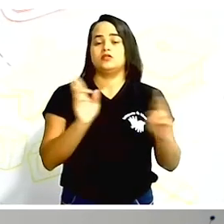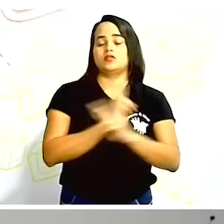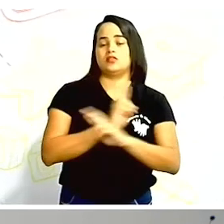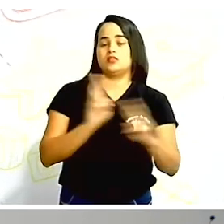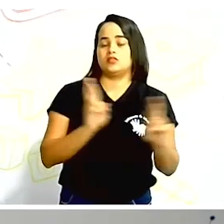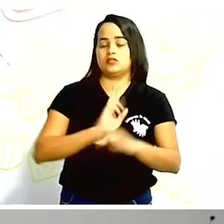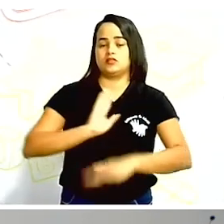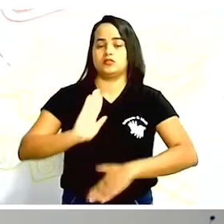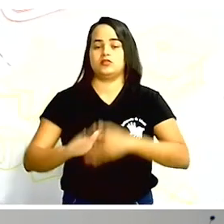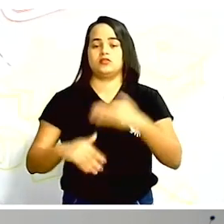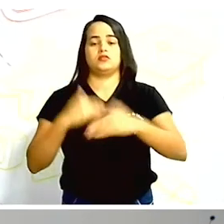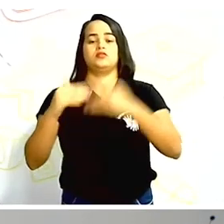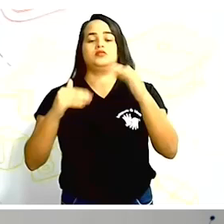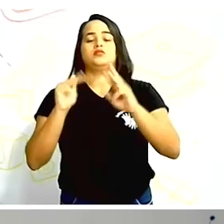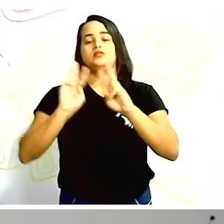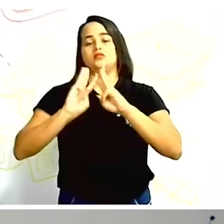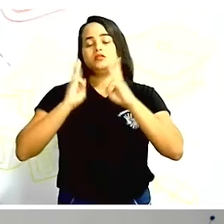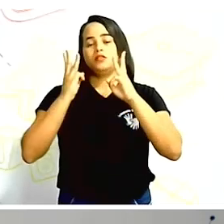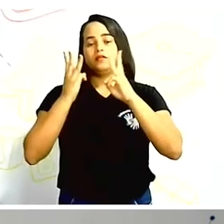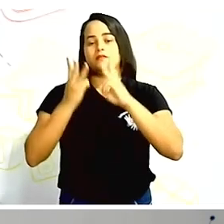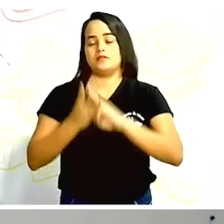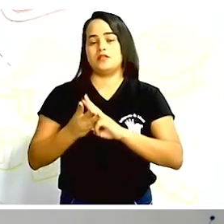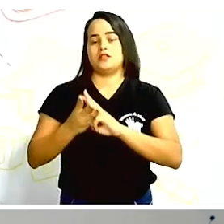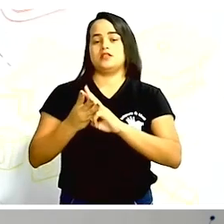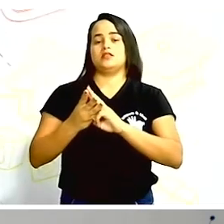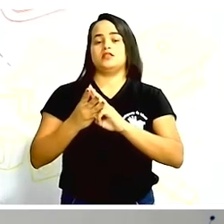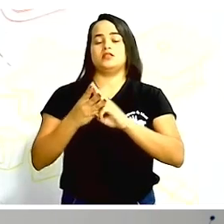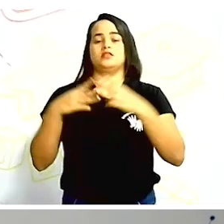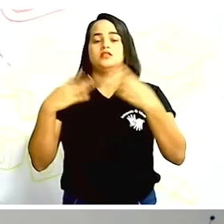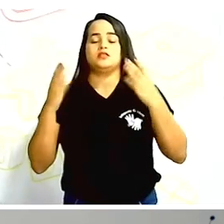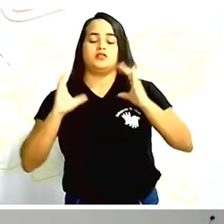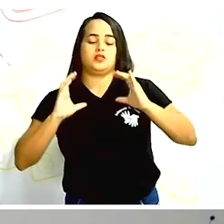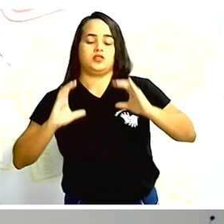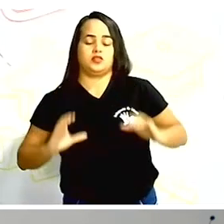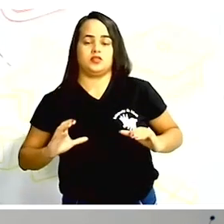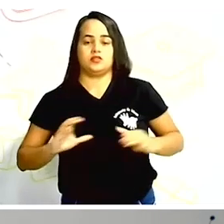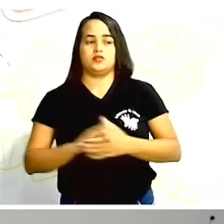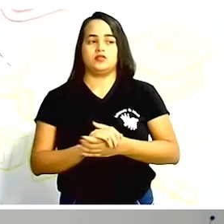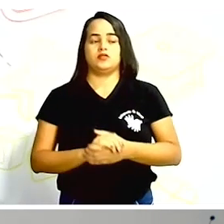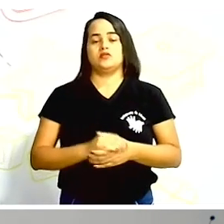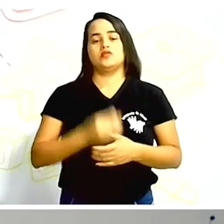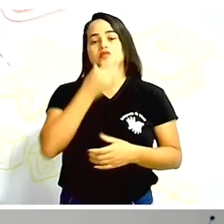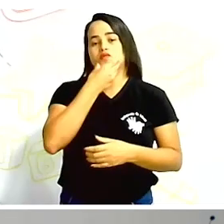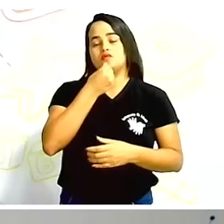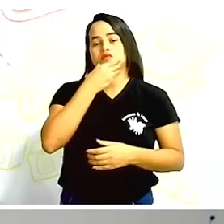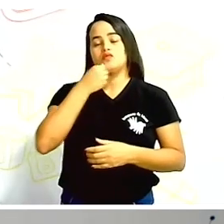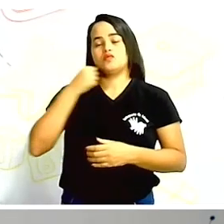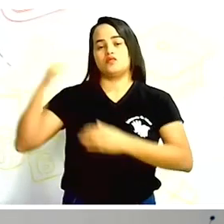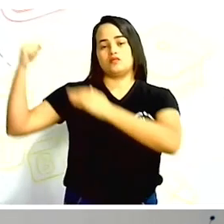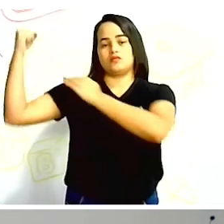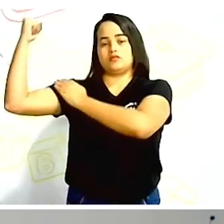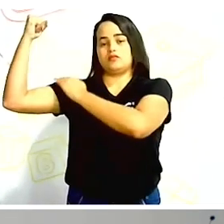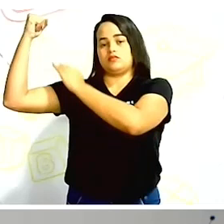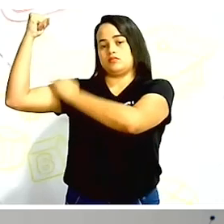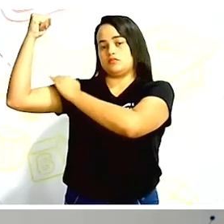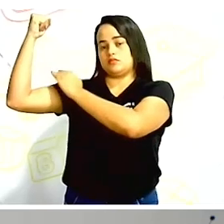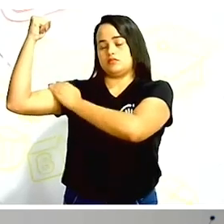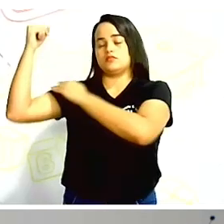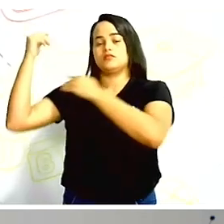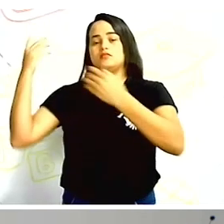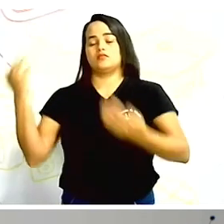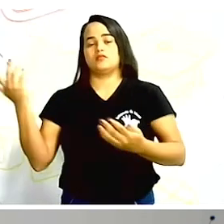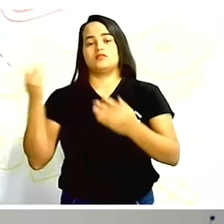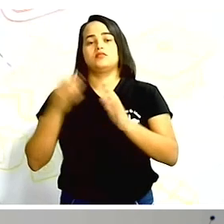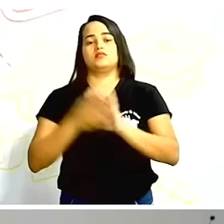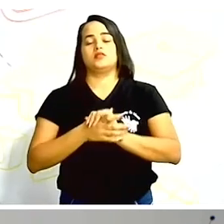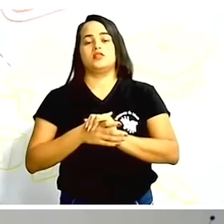à produção da massa muscular, como está na imagem aí ao lado, o homem musculoso, que é a visão simplificada da produção da